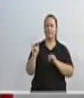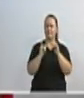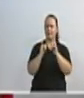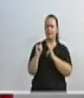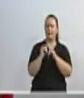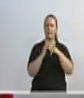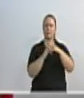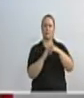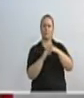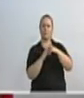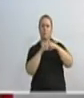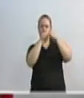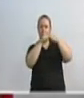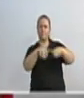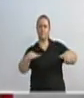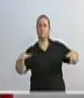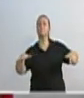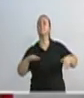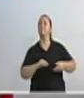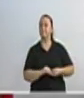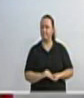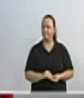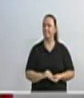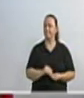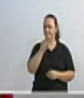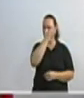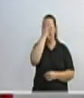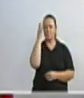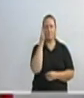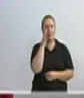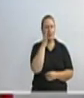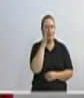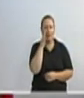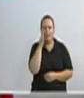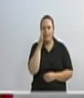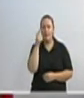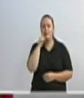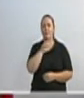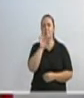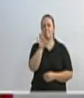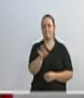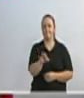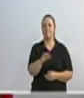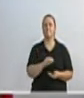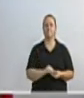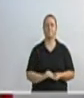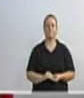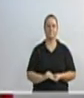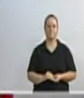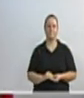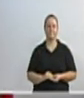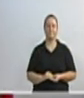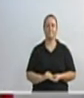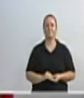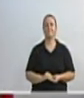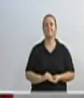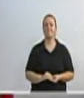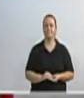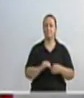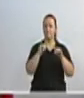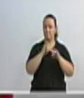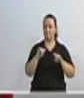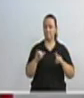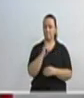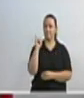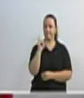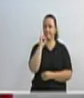vai replicando e as pessoas vão poder assistir no momento que quiserem. Eu quero dizer uma coisa muito importante, que as empresas